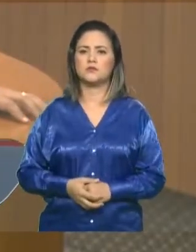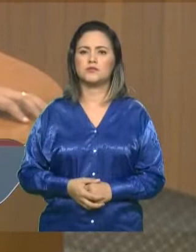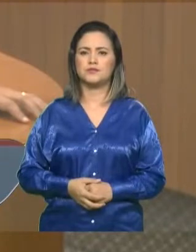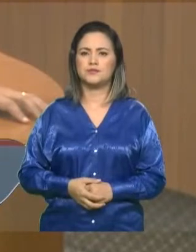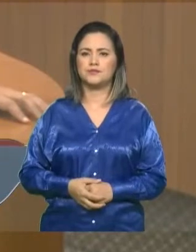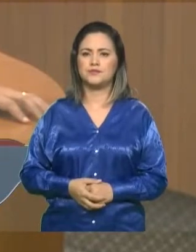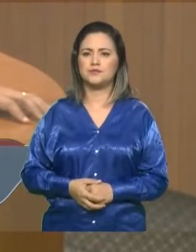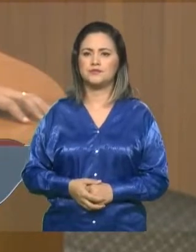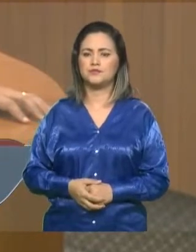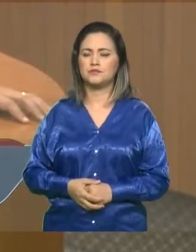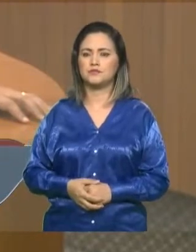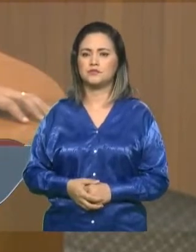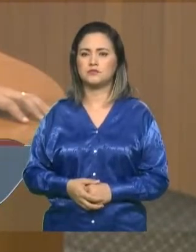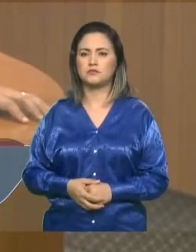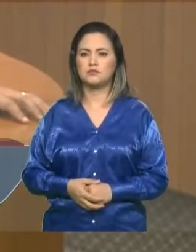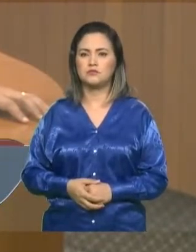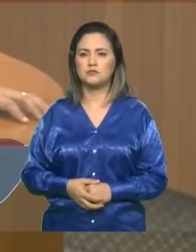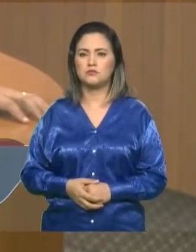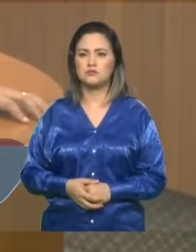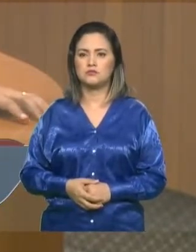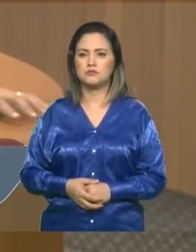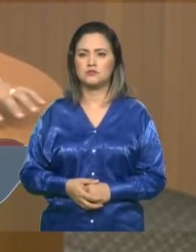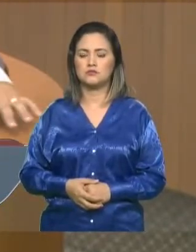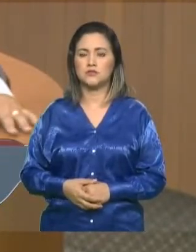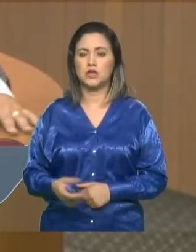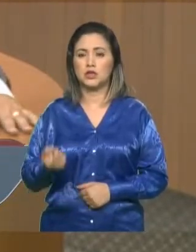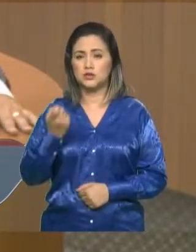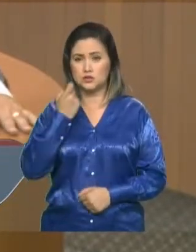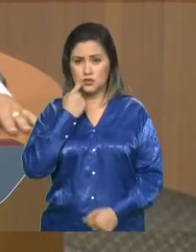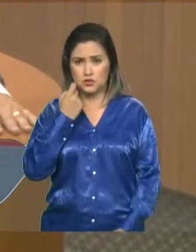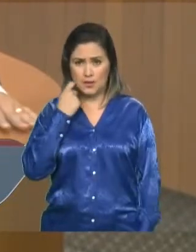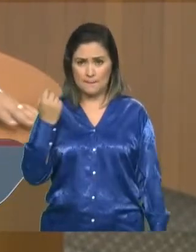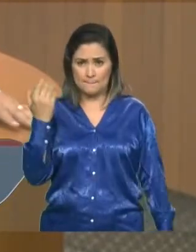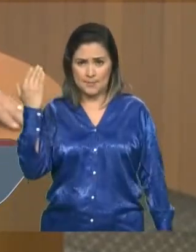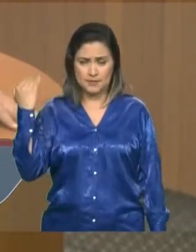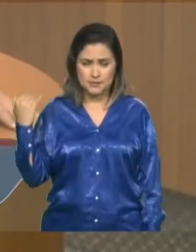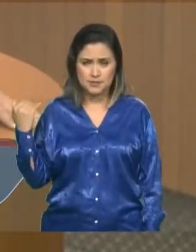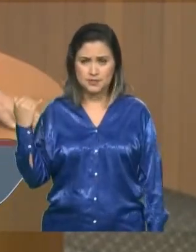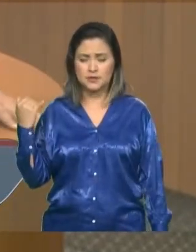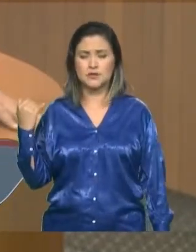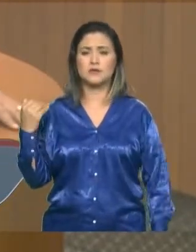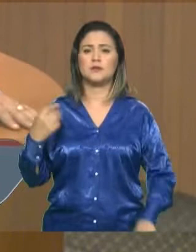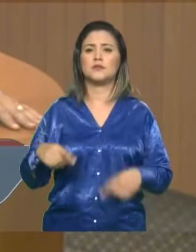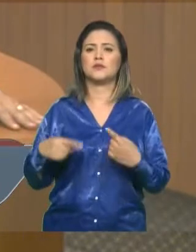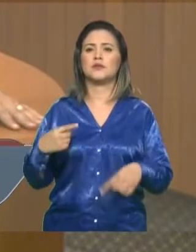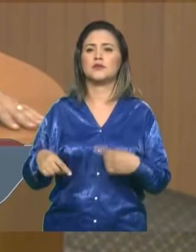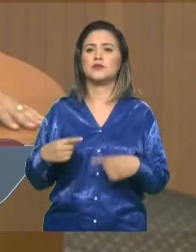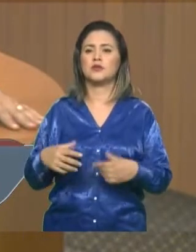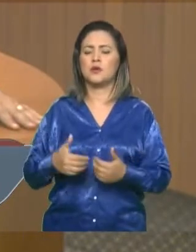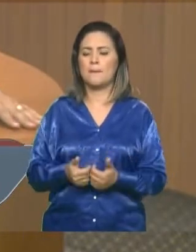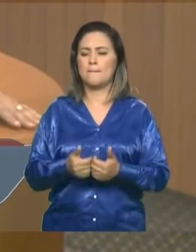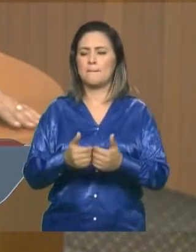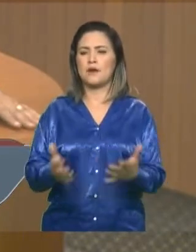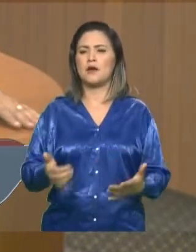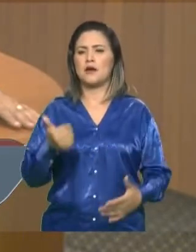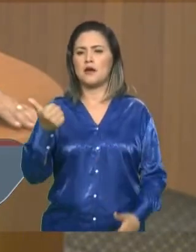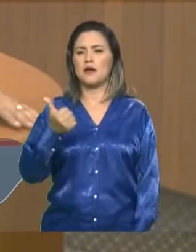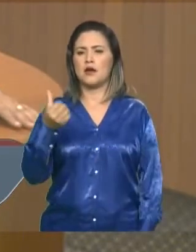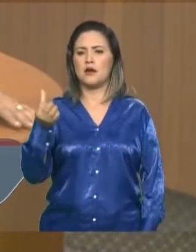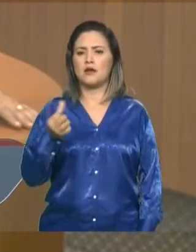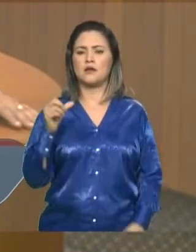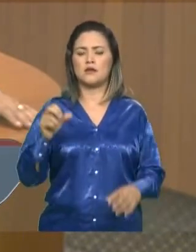Na última sexta-feira, no ato político que trouxe a abertura da 16ª Conferência